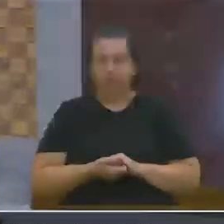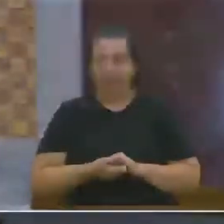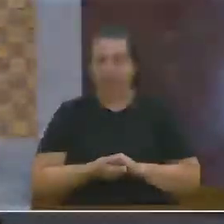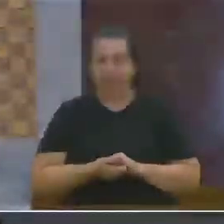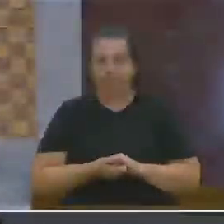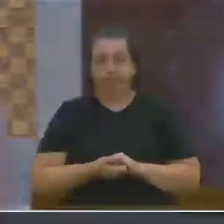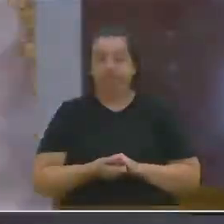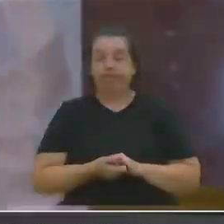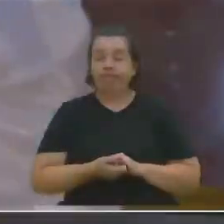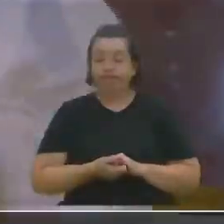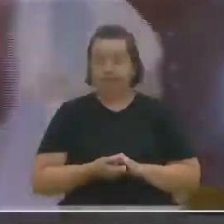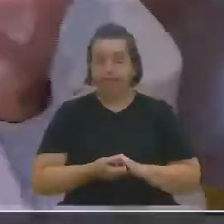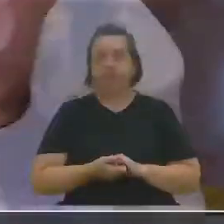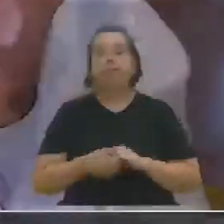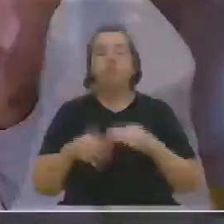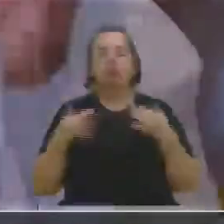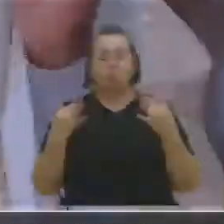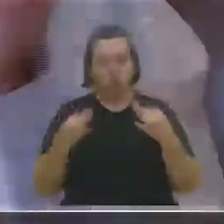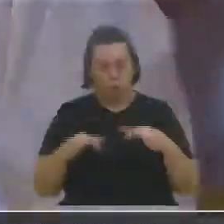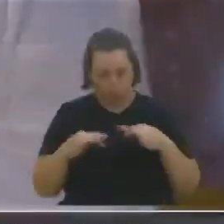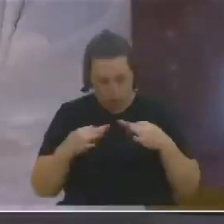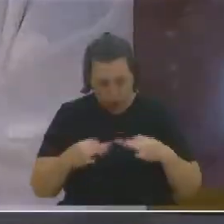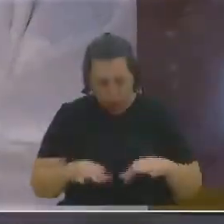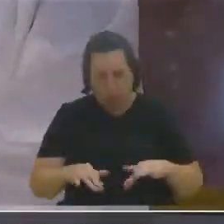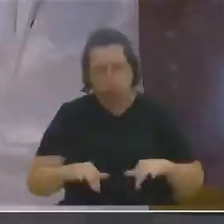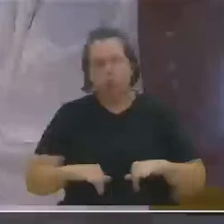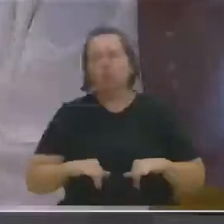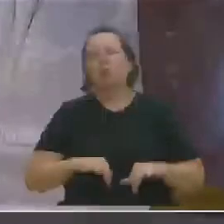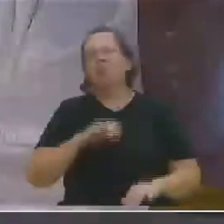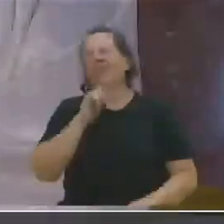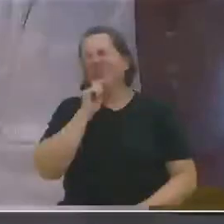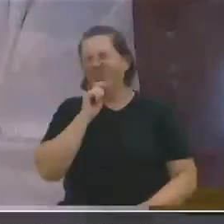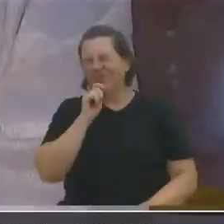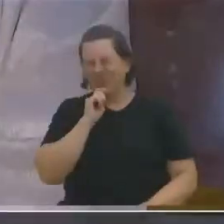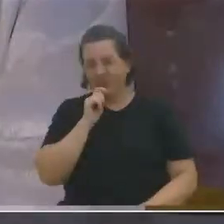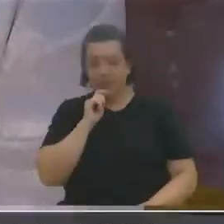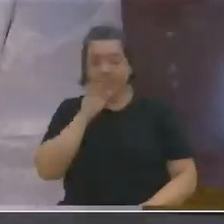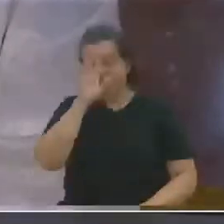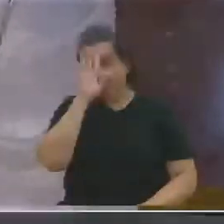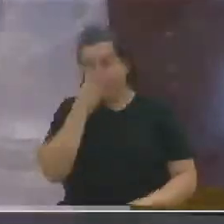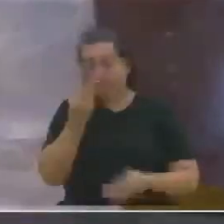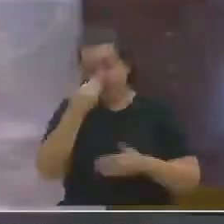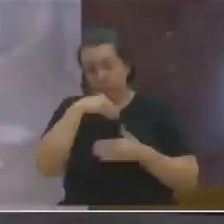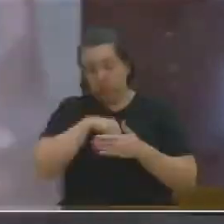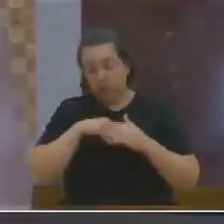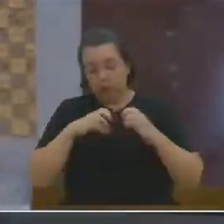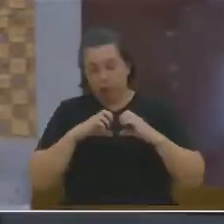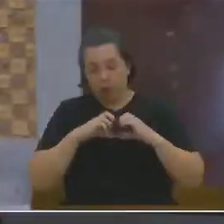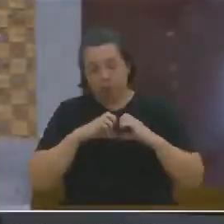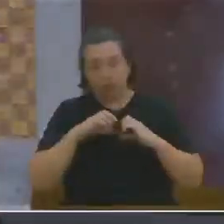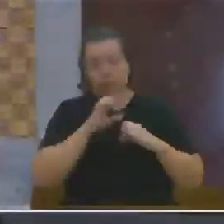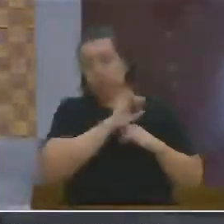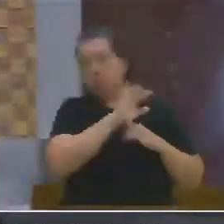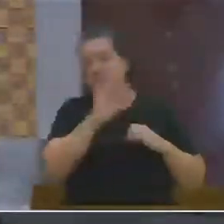A dor ainda era grande no coração destes homens.